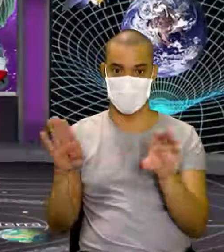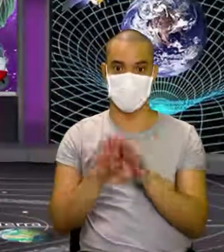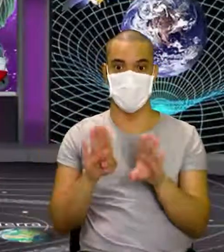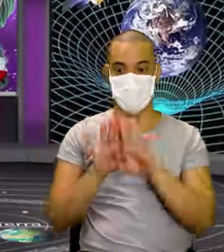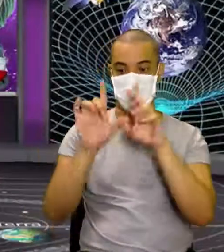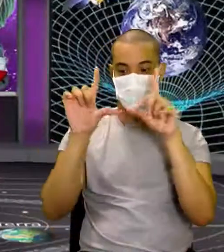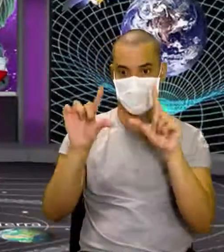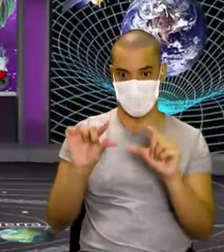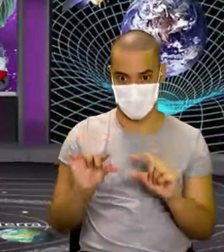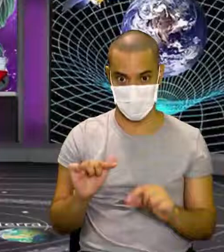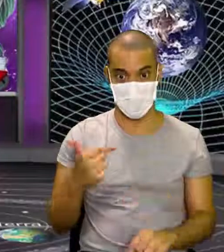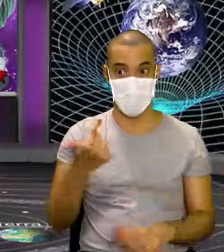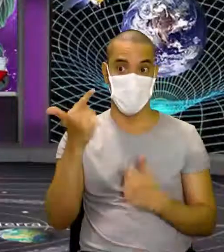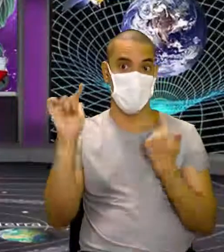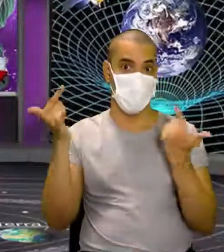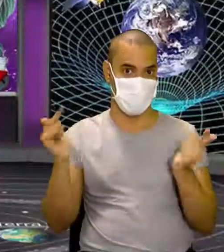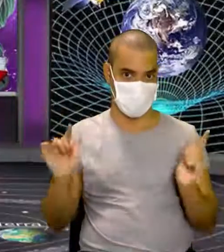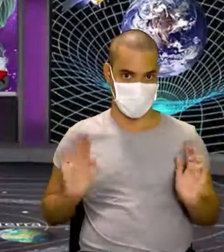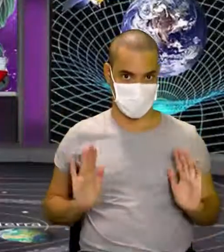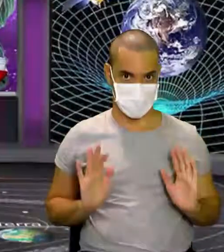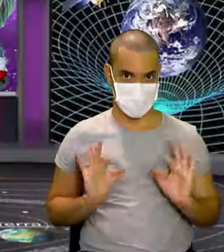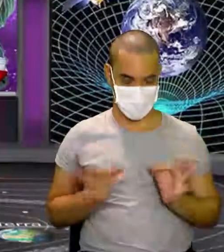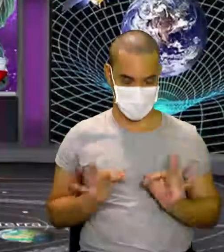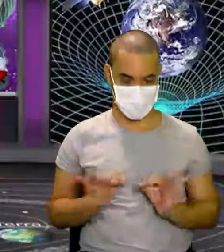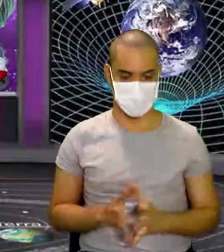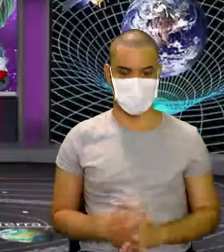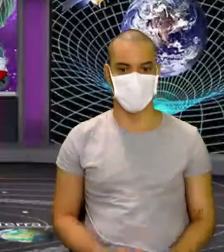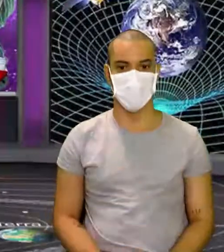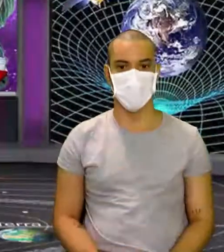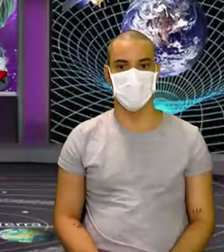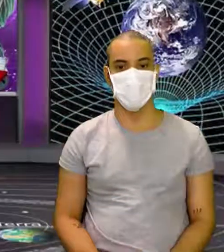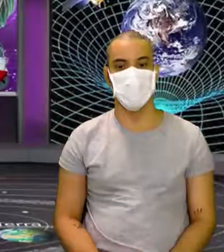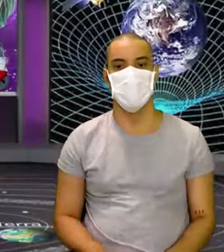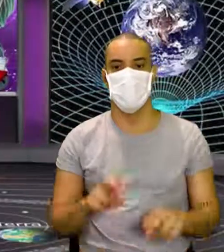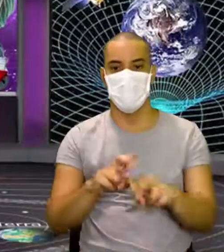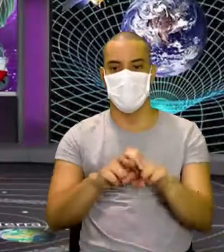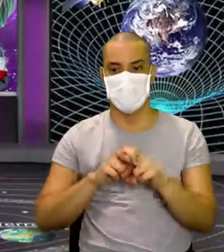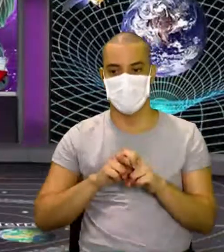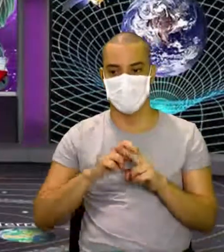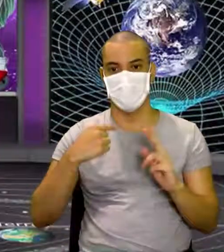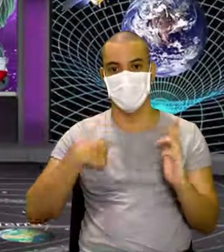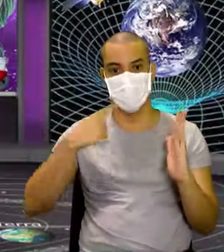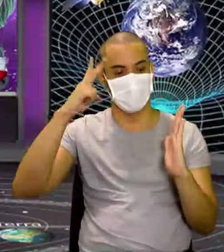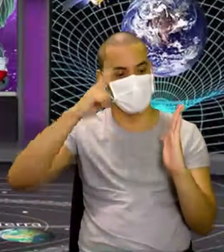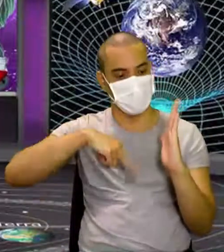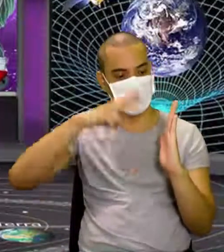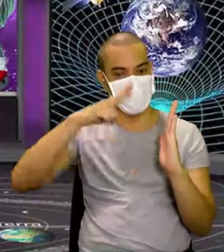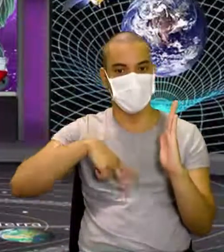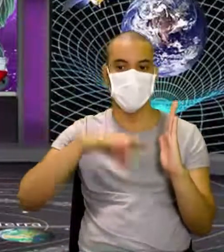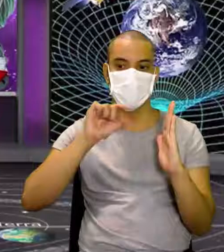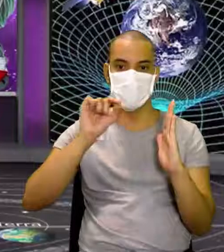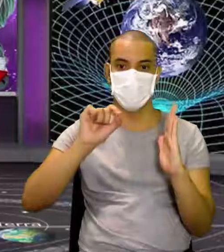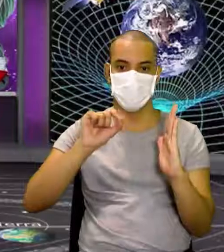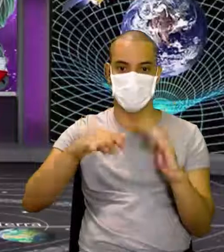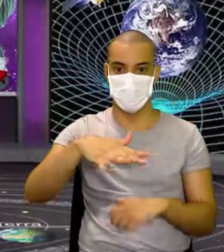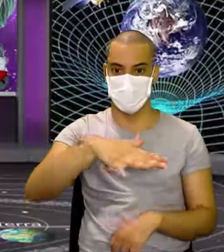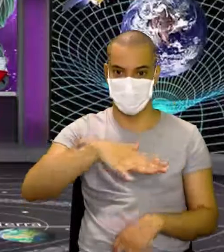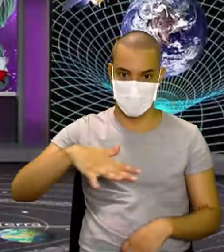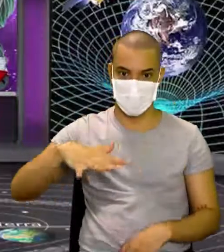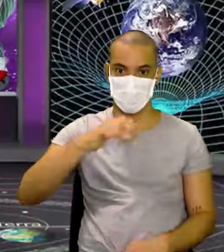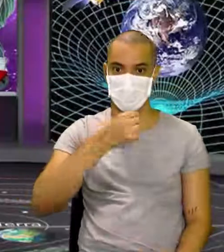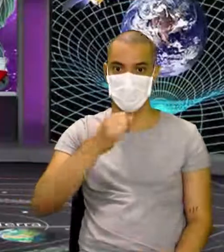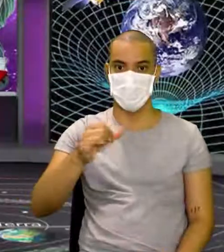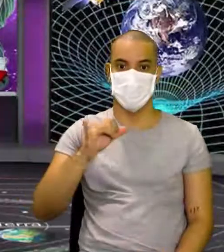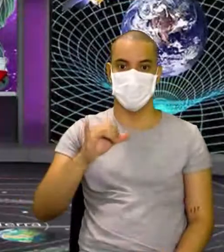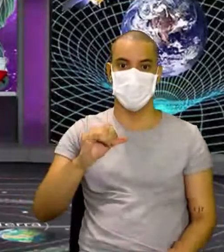menor intensidade em outras partes, ok? Então, nós vamos ler ali que essa parte que dá-se maior intensidade é